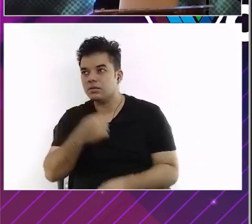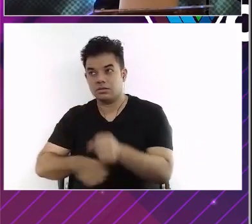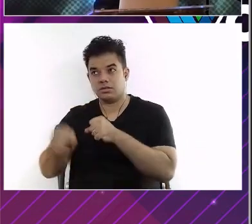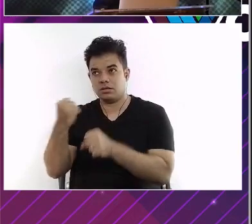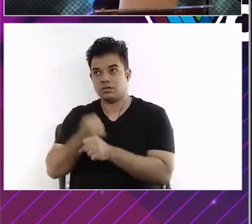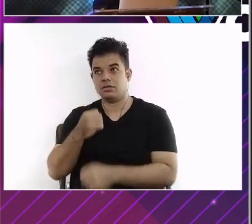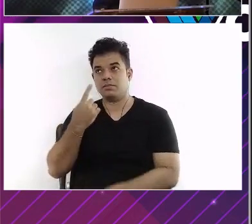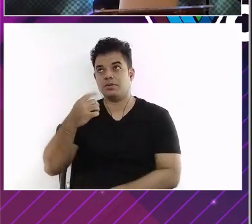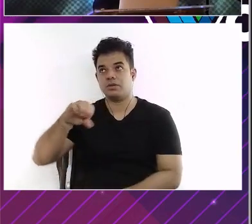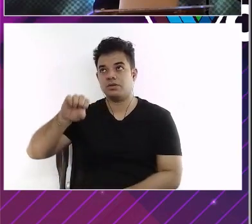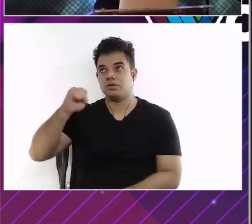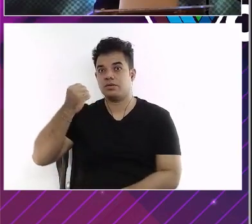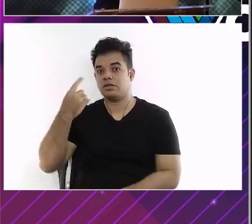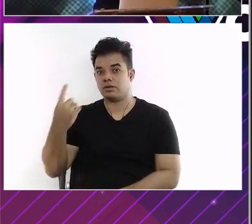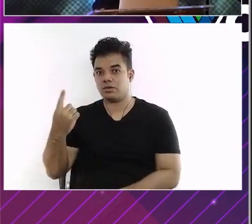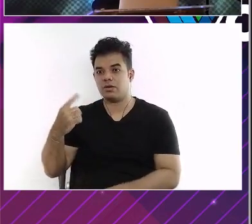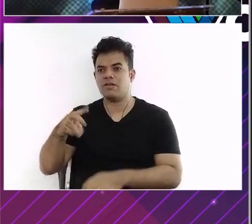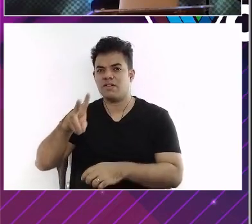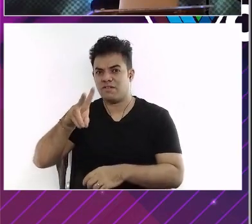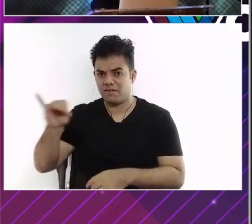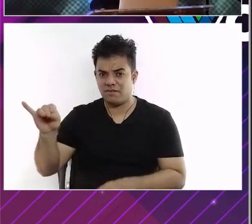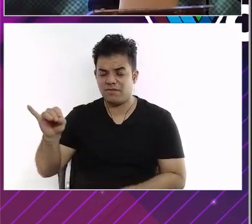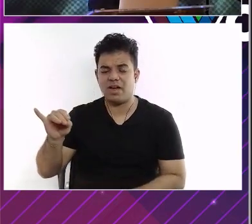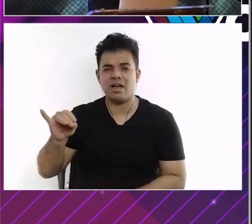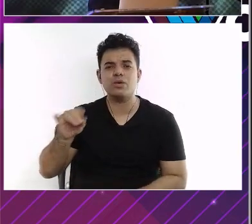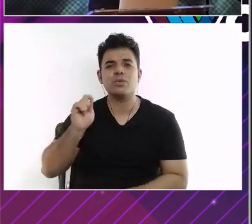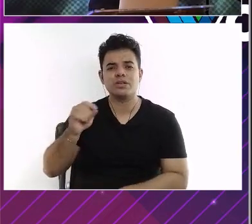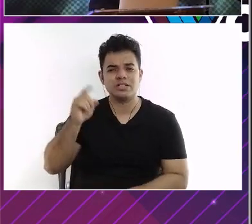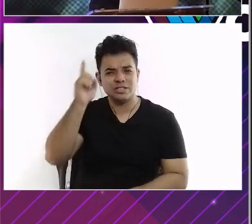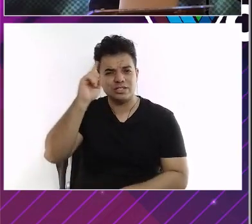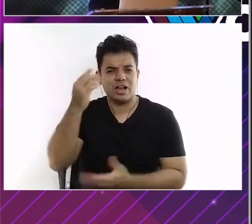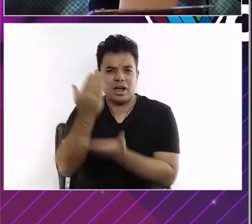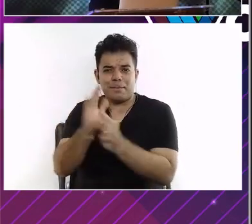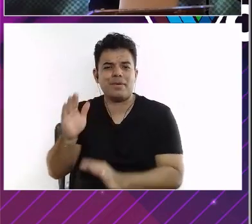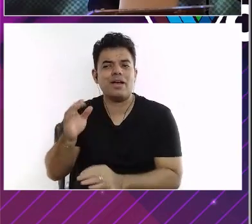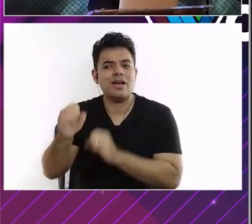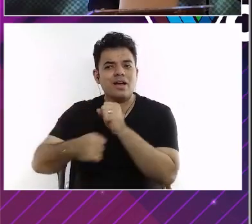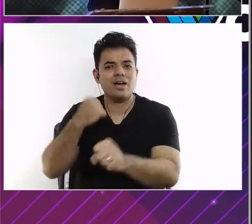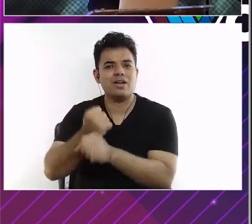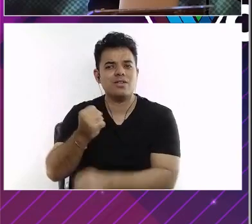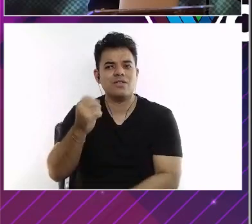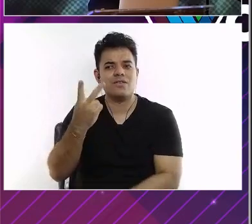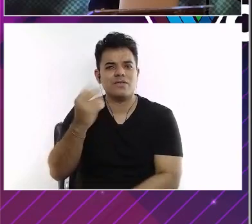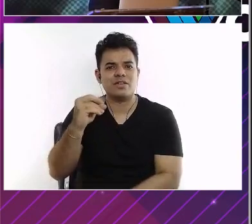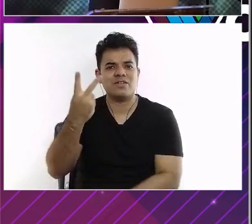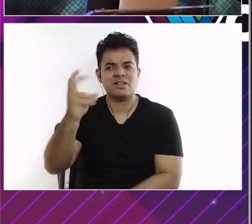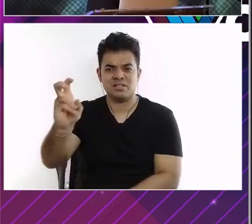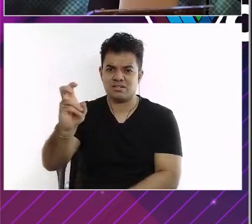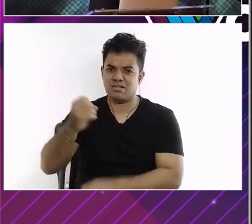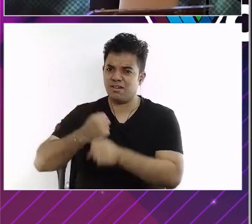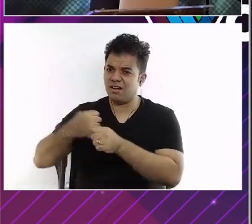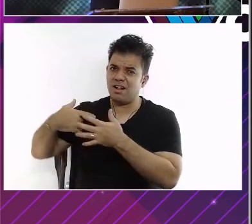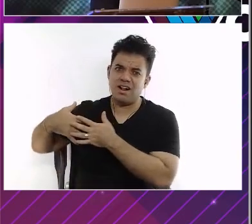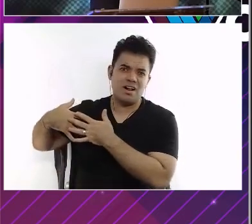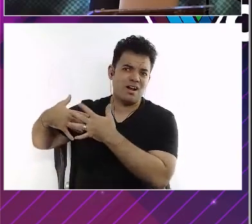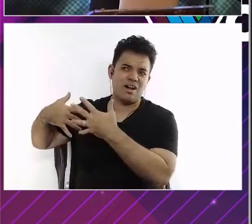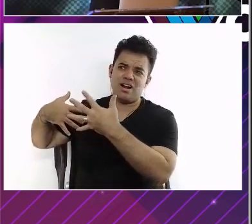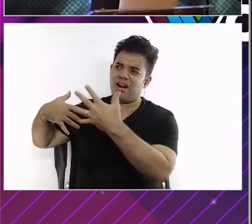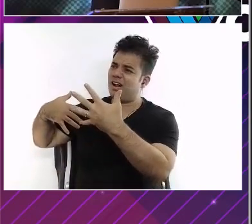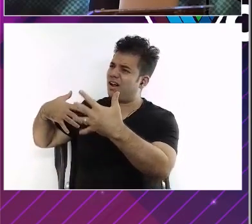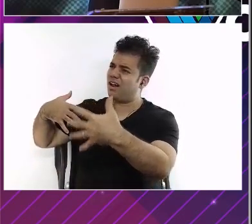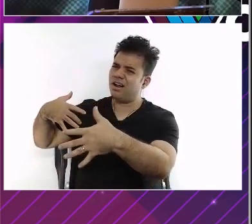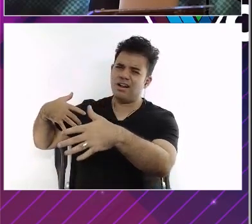vai vencer em 2025, daqui a 2 anos. Por que ela tem esse prazo de vencimento? Porque é a priori esse o prazo,